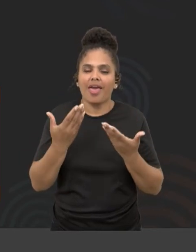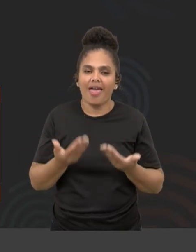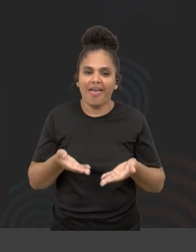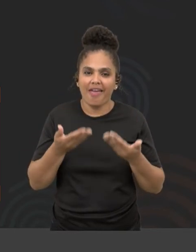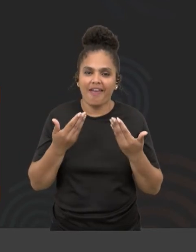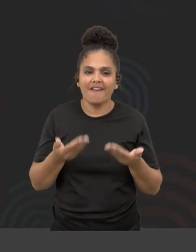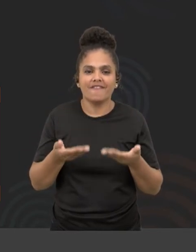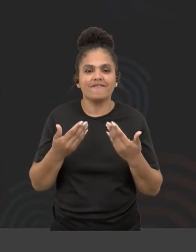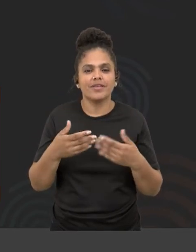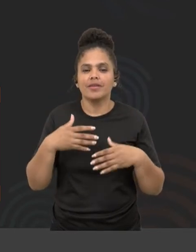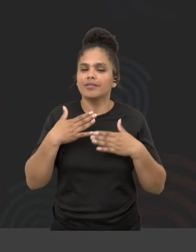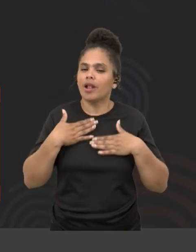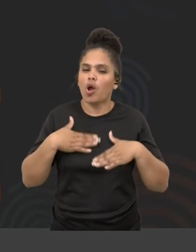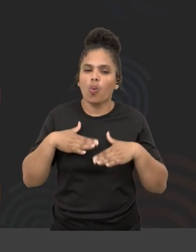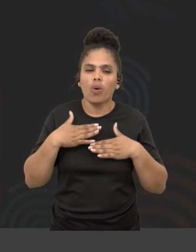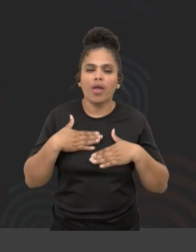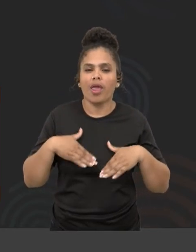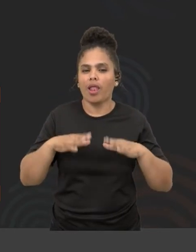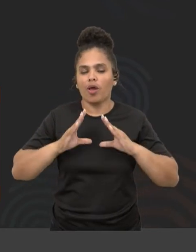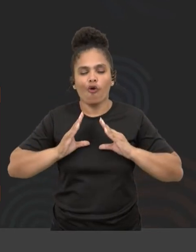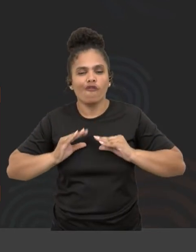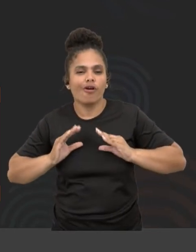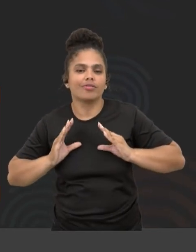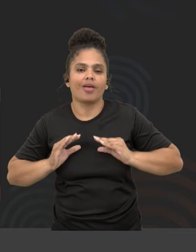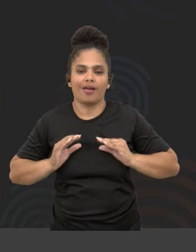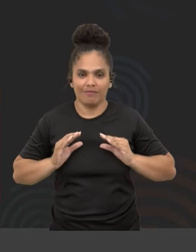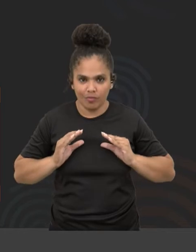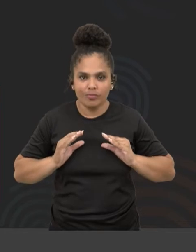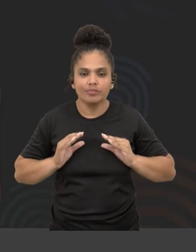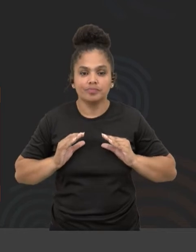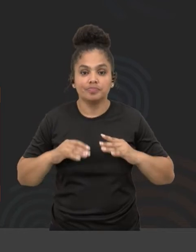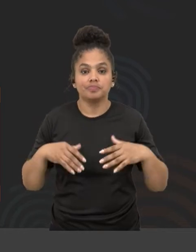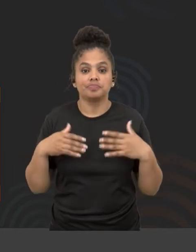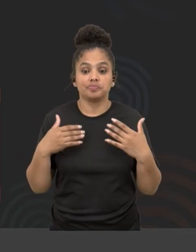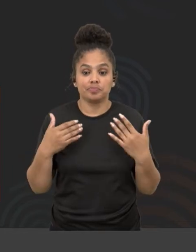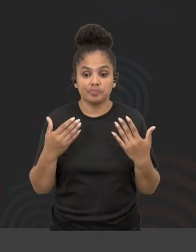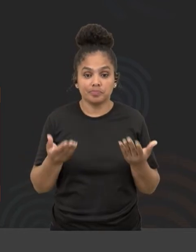mais tranquila, mais confortável, e